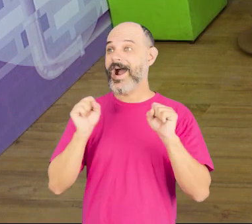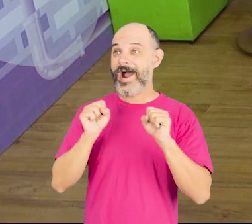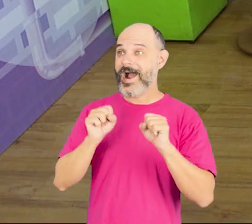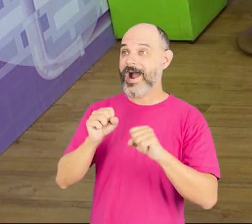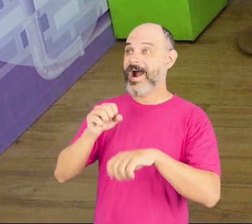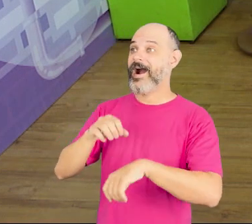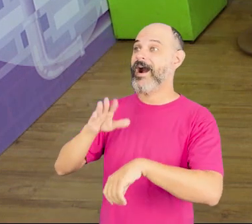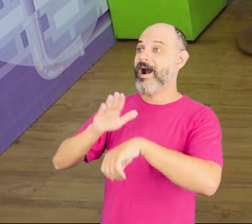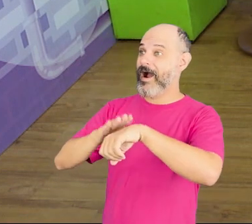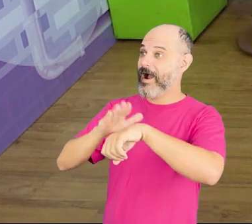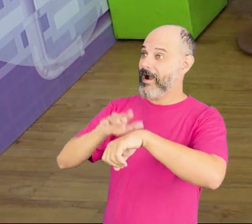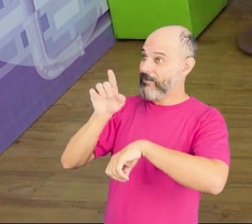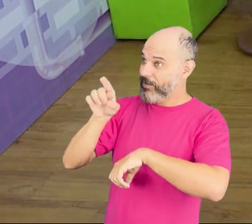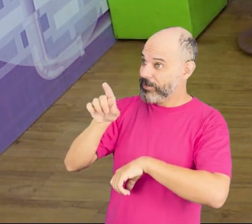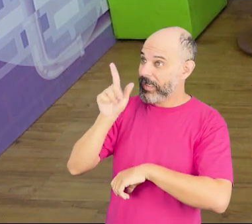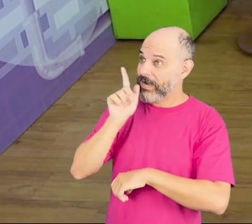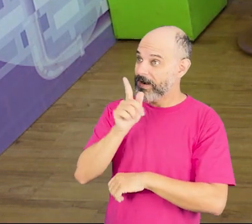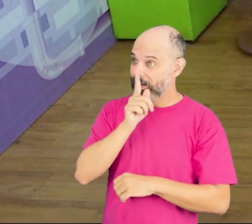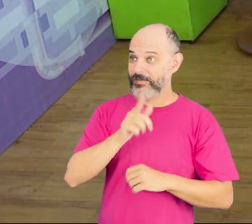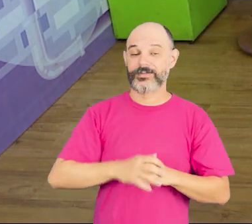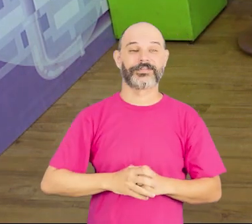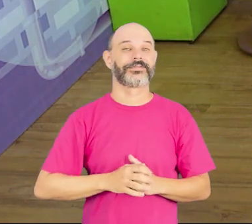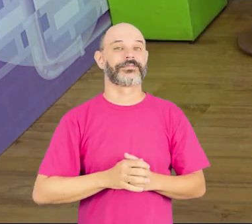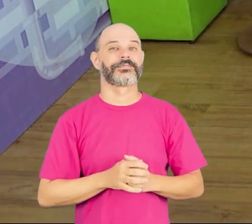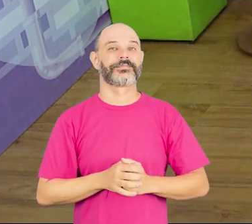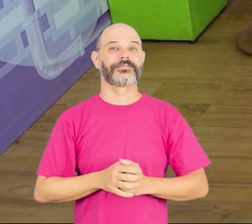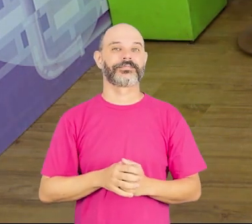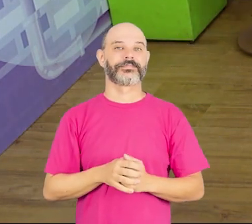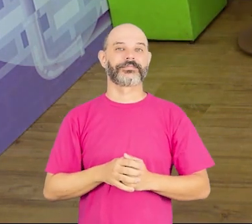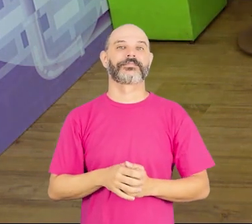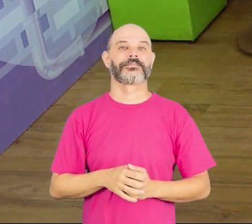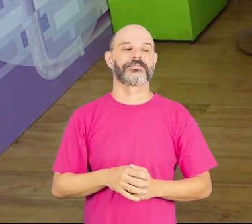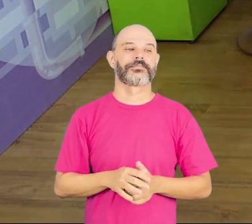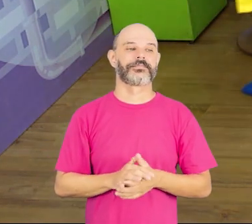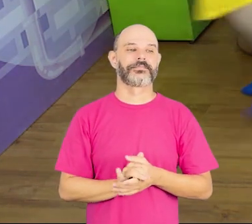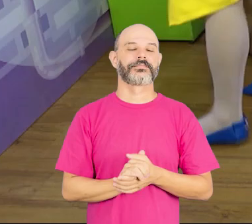Eba! Tá com você, Gláucia! Tá bom.